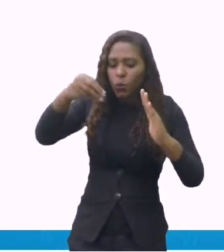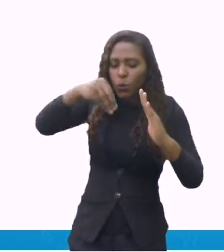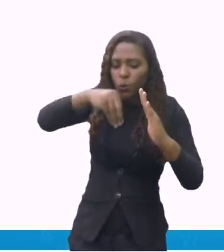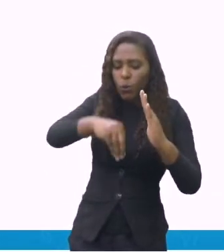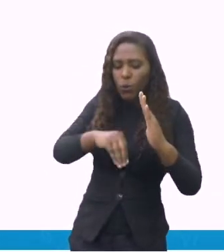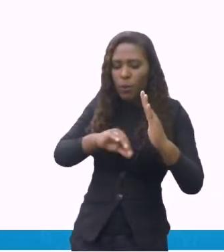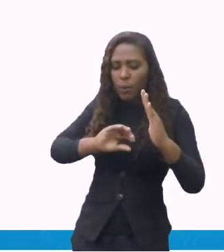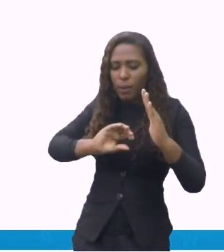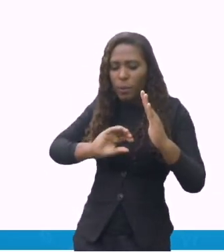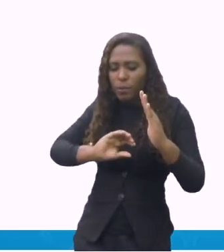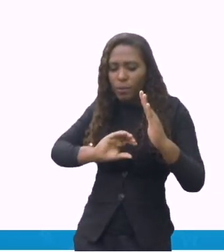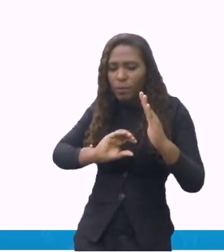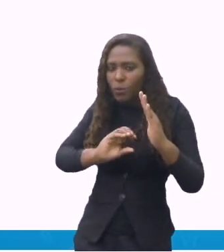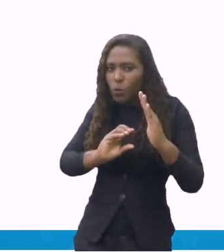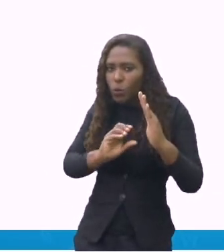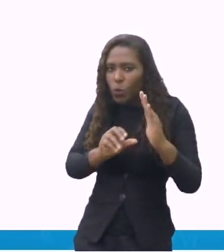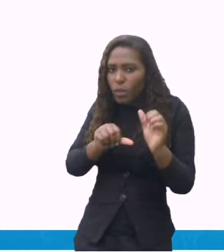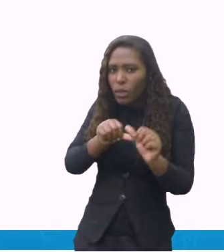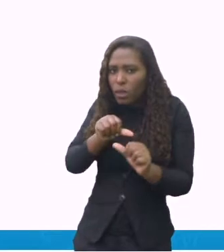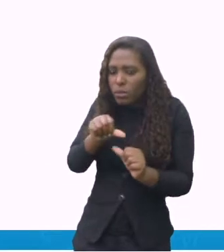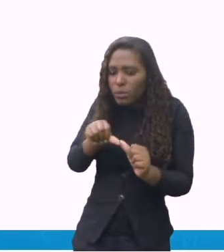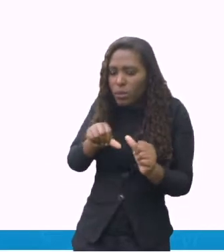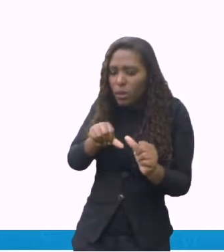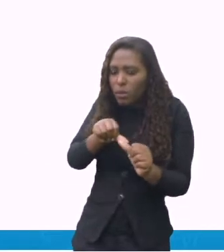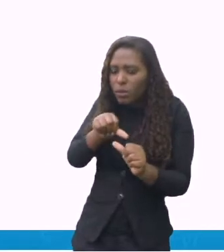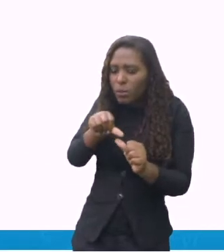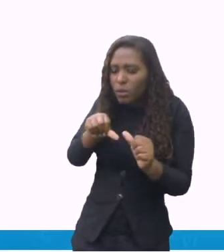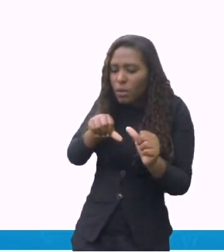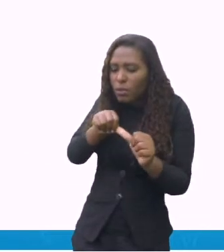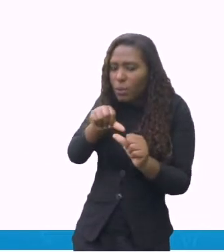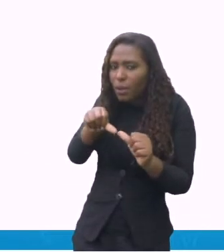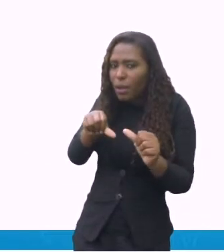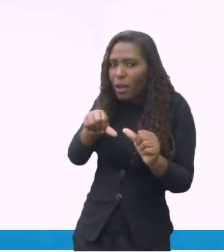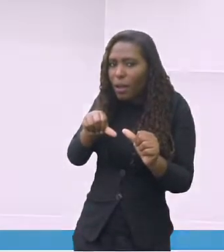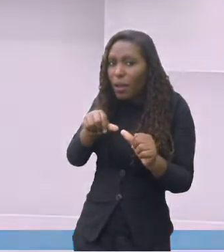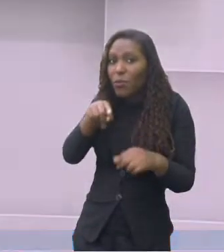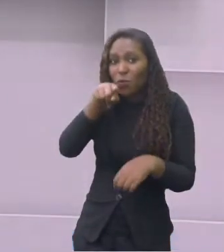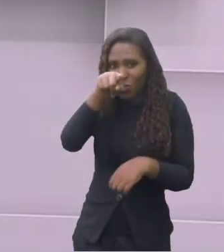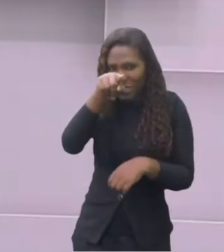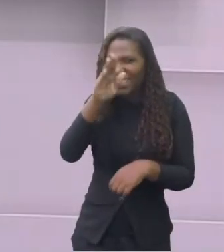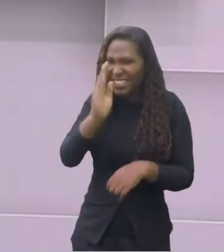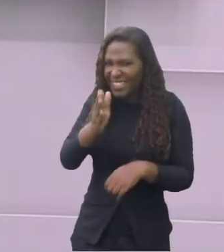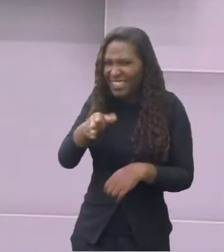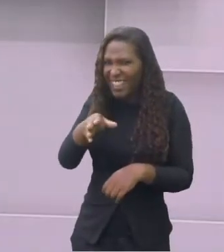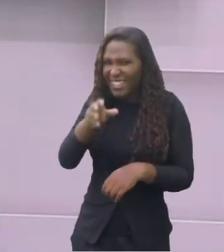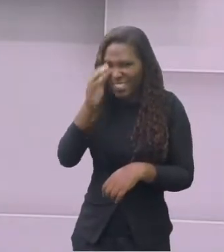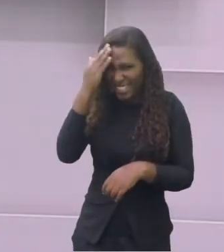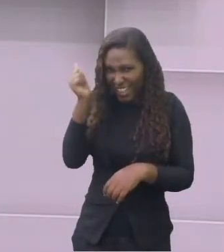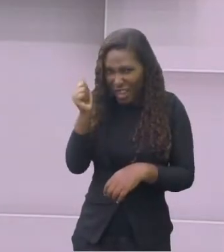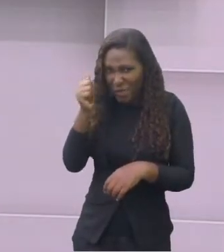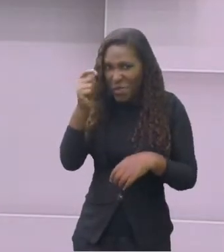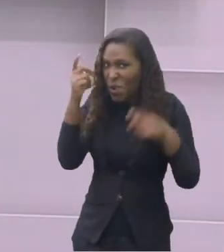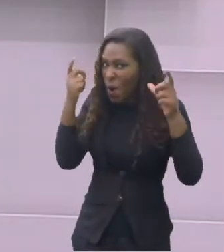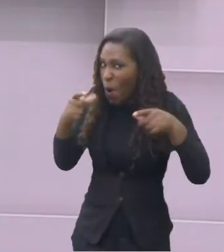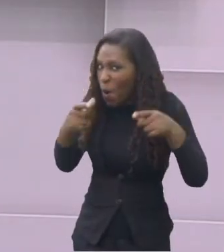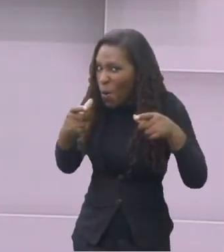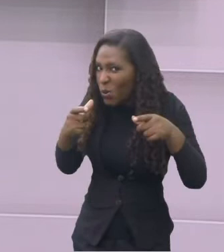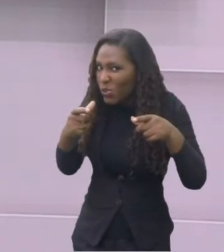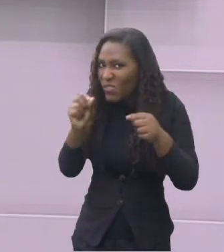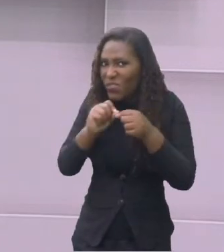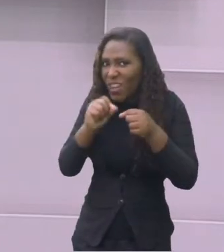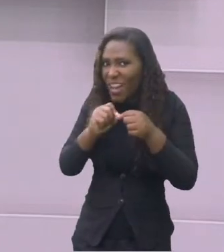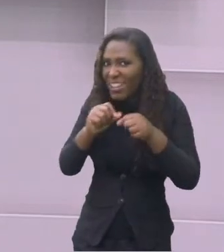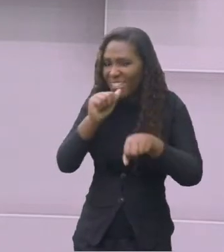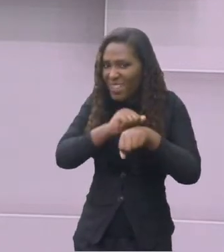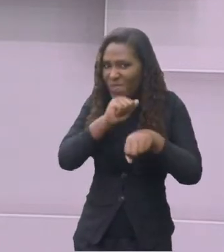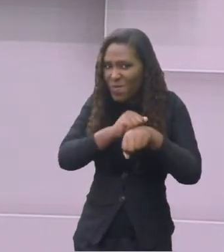se formarão? Já respondeu aí? Daqui a pouco vamos ver se você respondeu certo. Vamos falar aqui um pouco